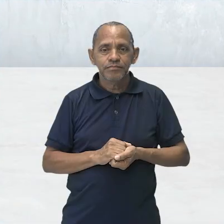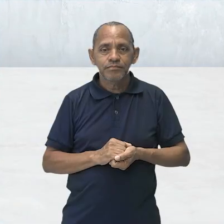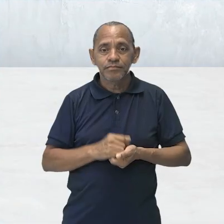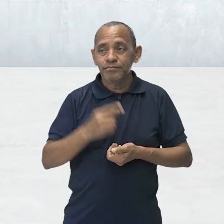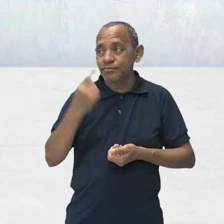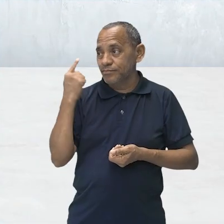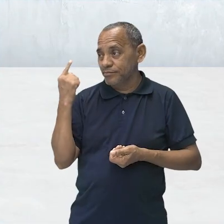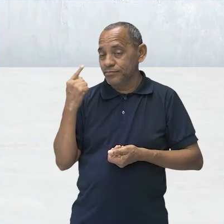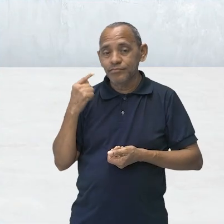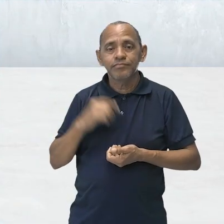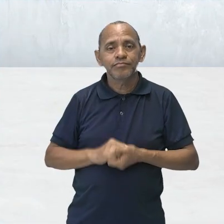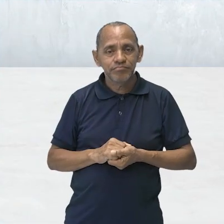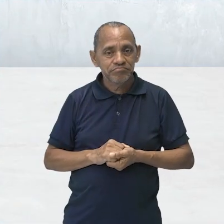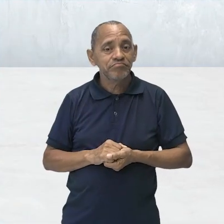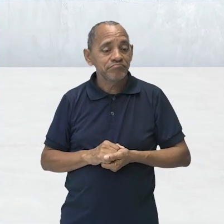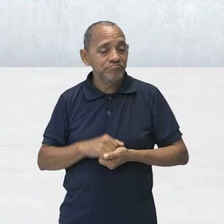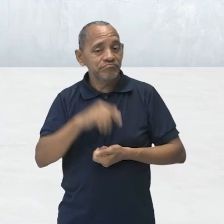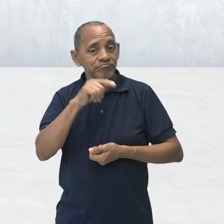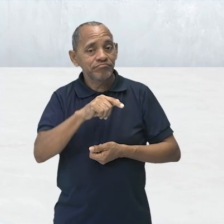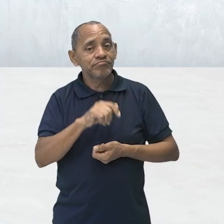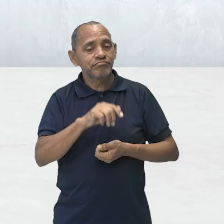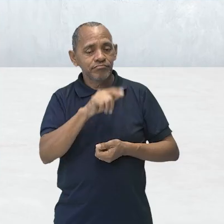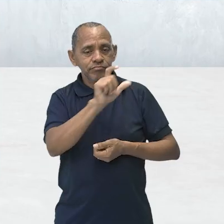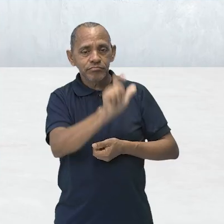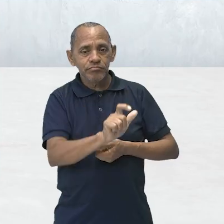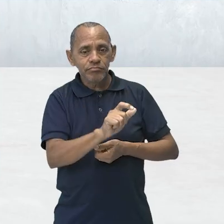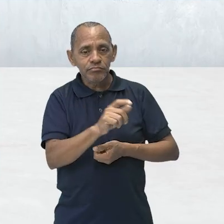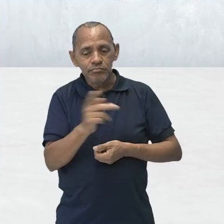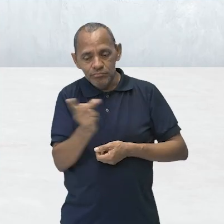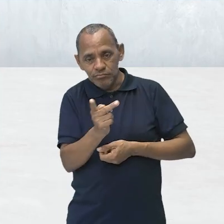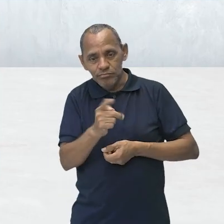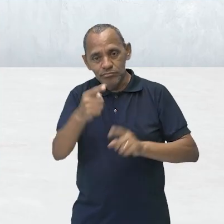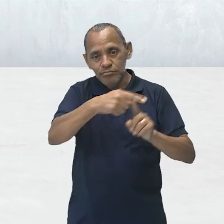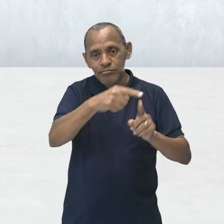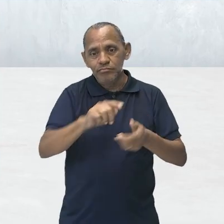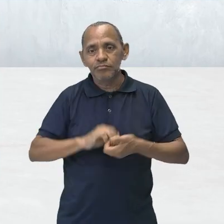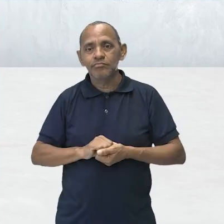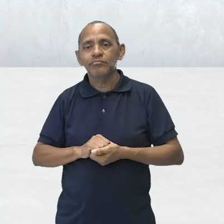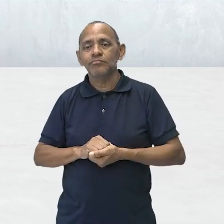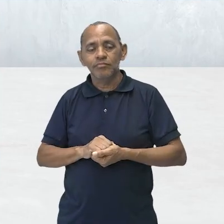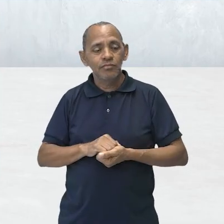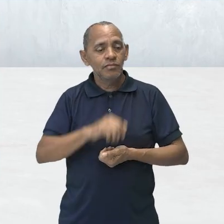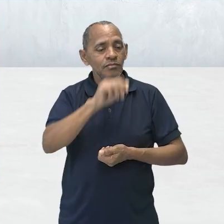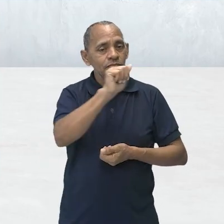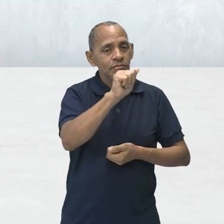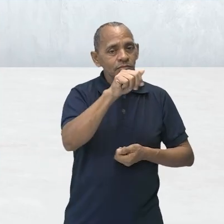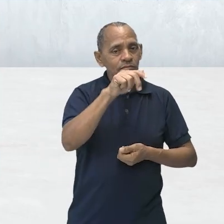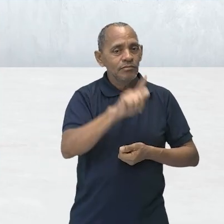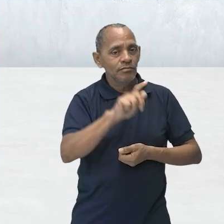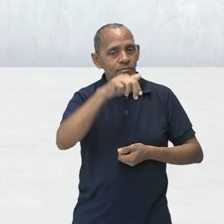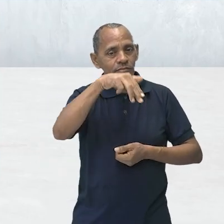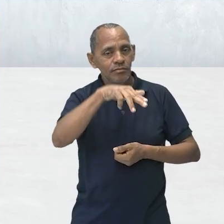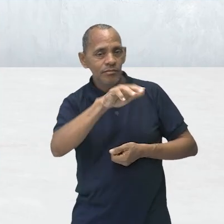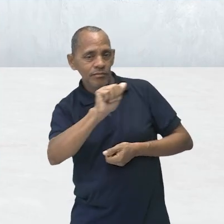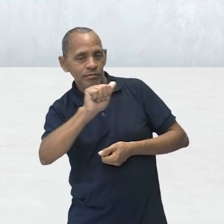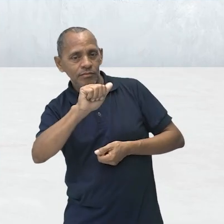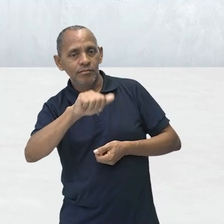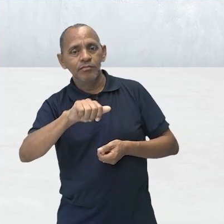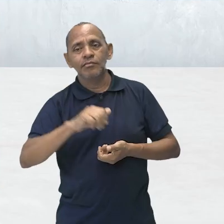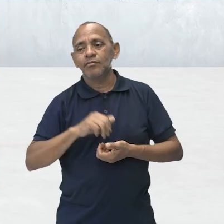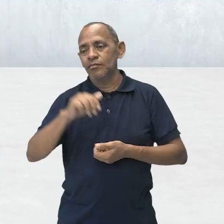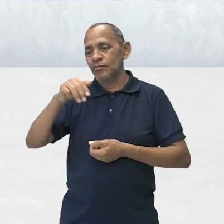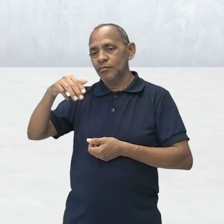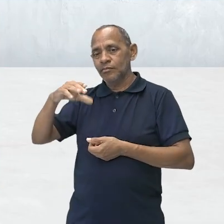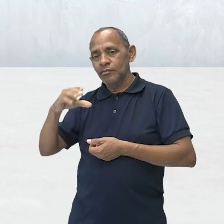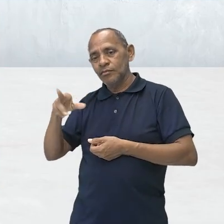As mutações, elas podem ser de 2 tipos, as gênicas e as cromossômicas. Mutação gênica é uma alteração